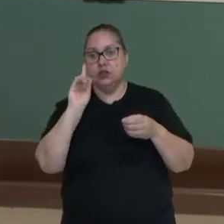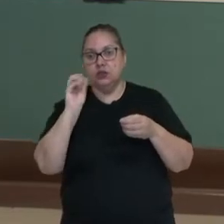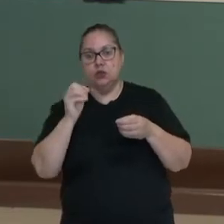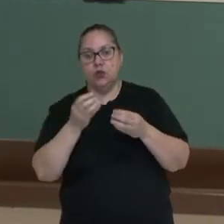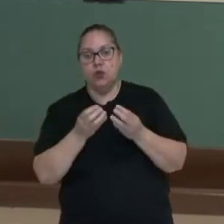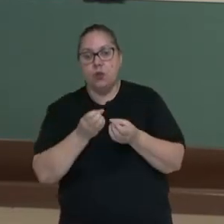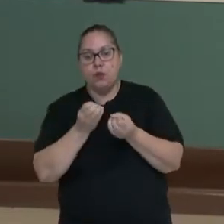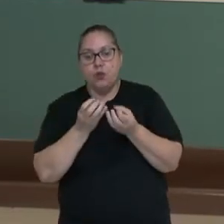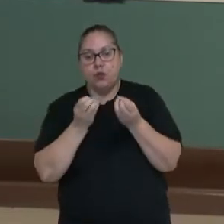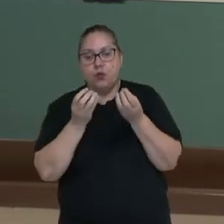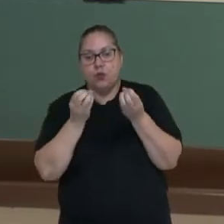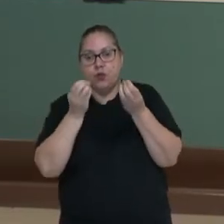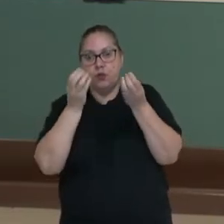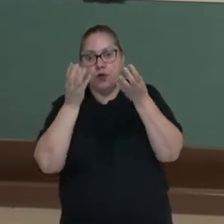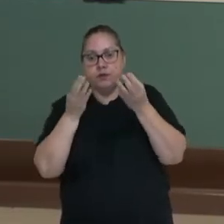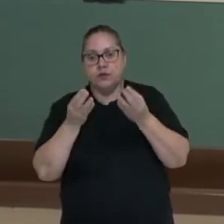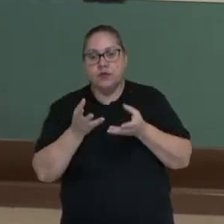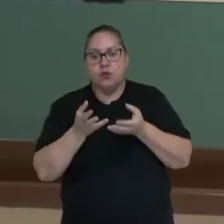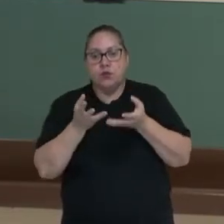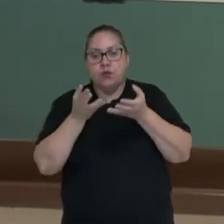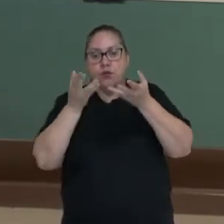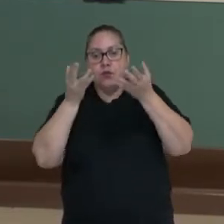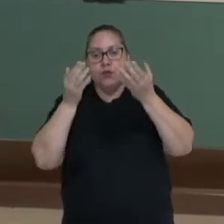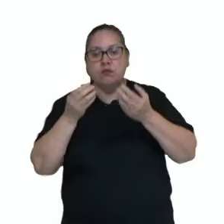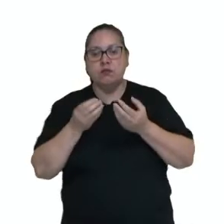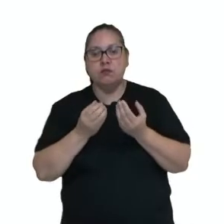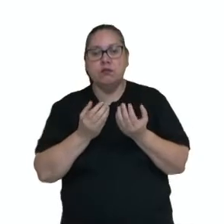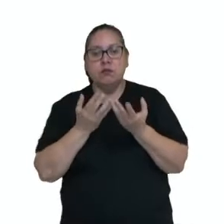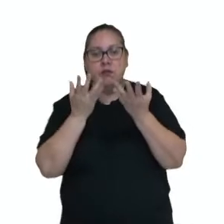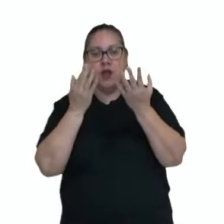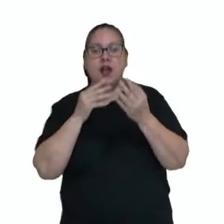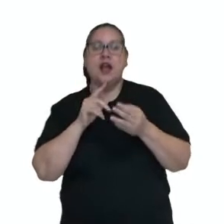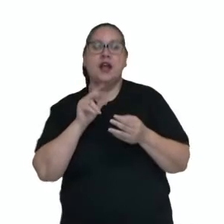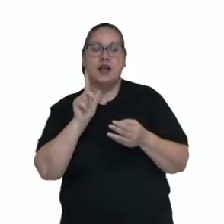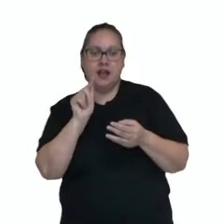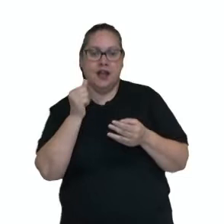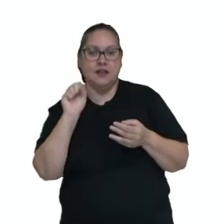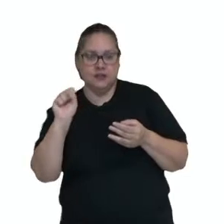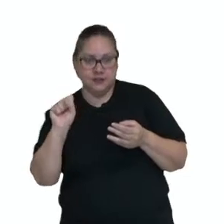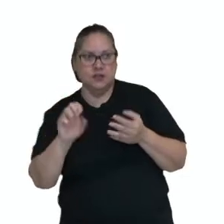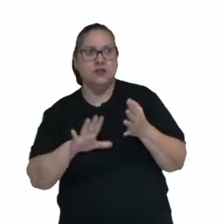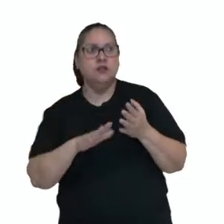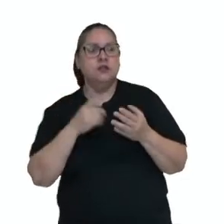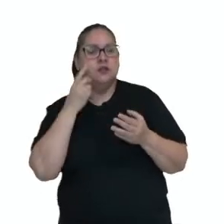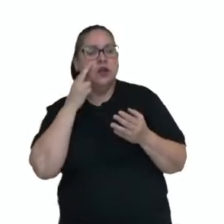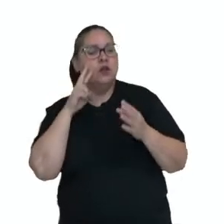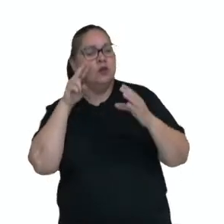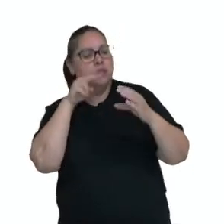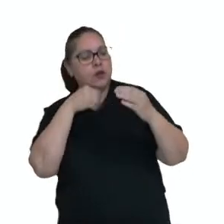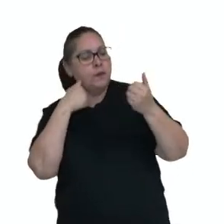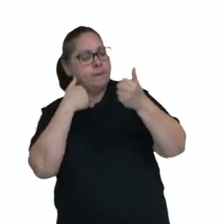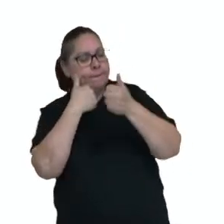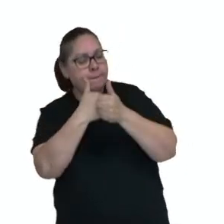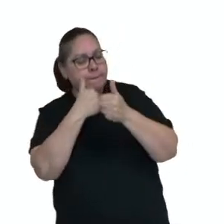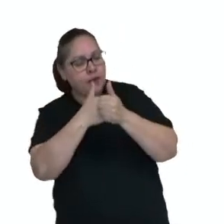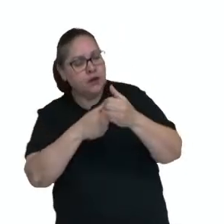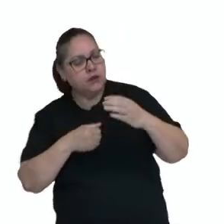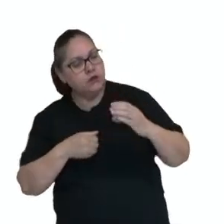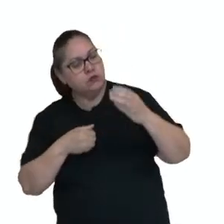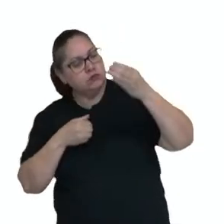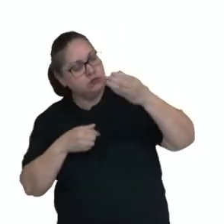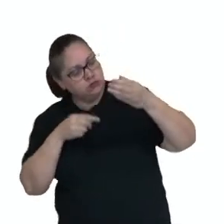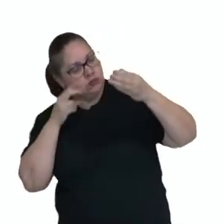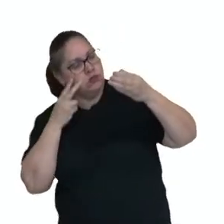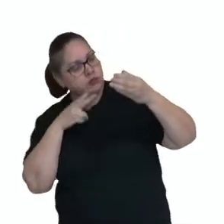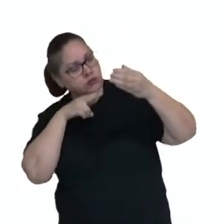as bolinhas de gás, estado gasoso. Então, se nós olharmos de perto esse